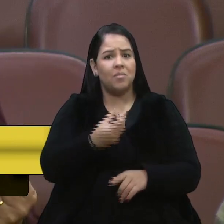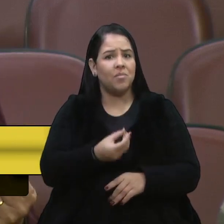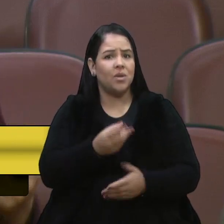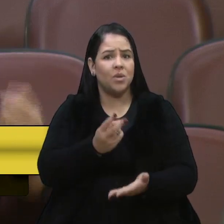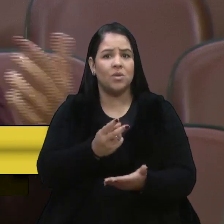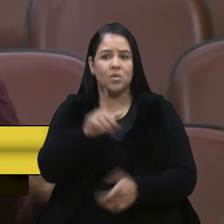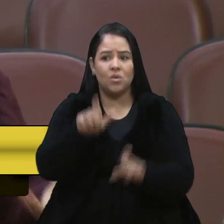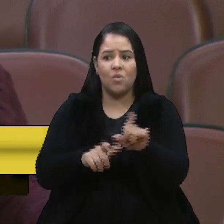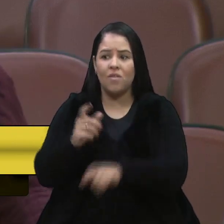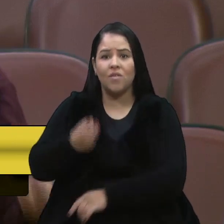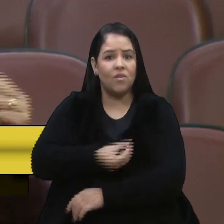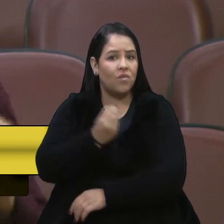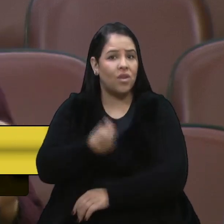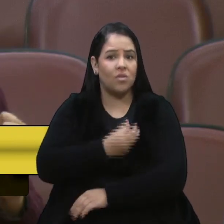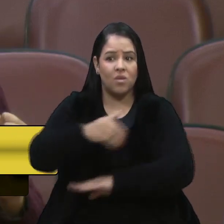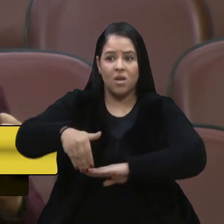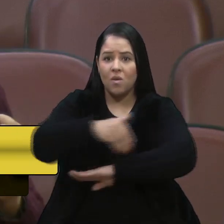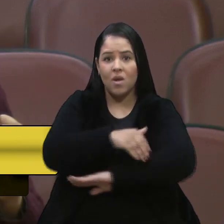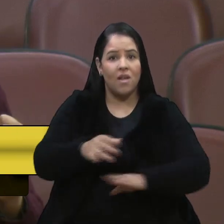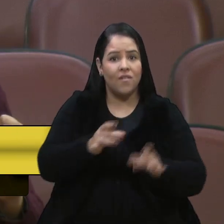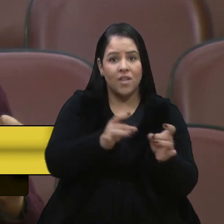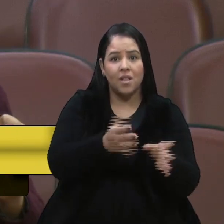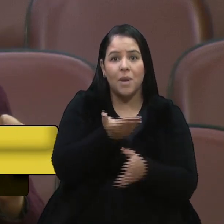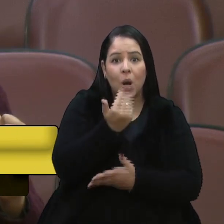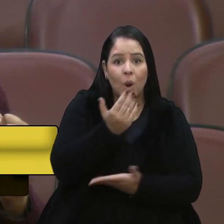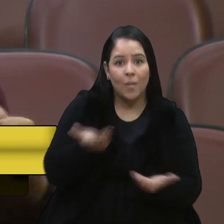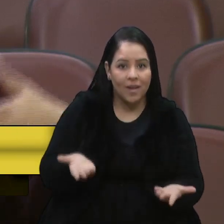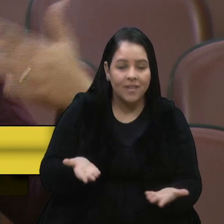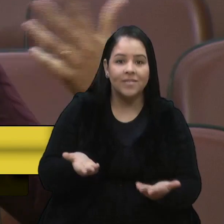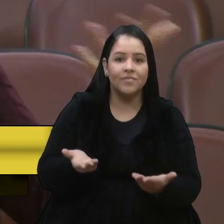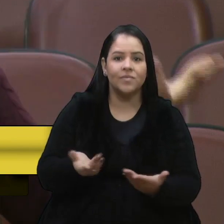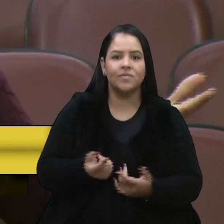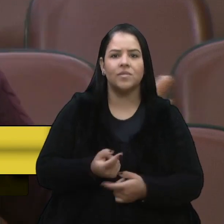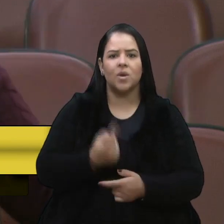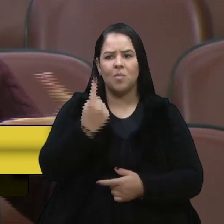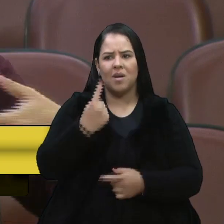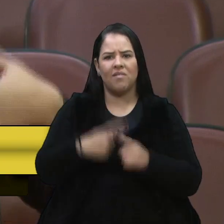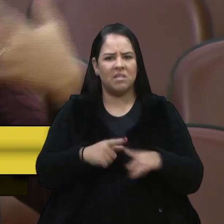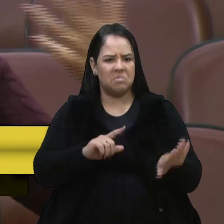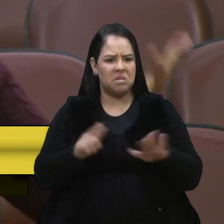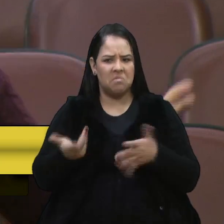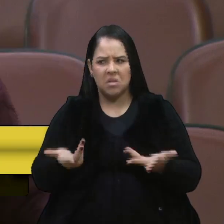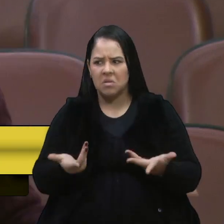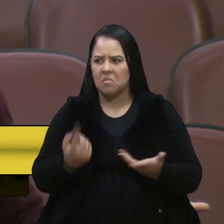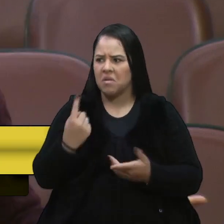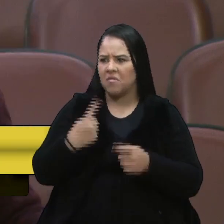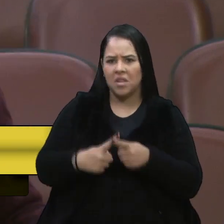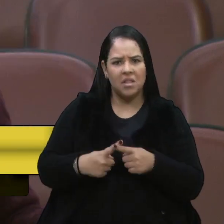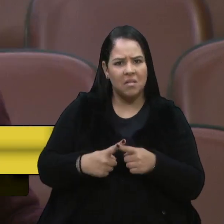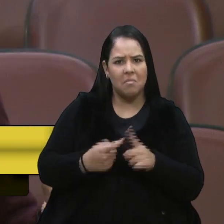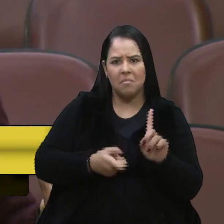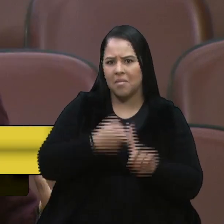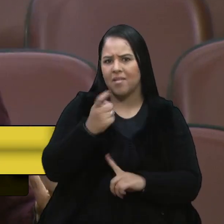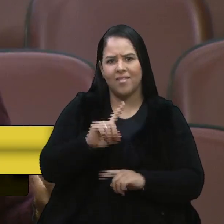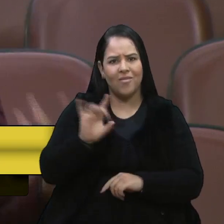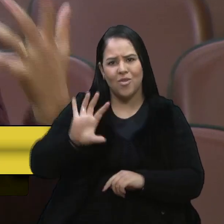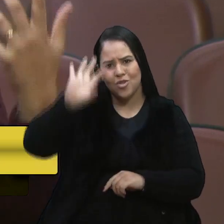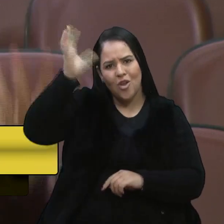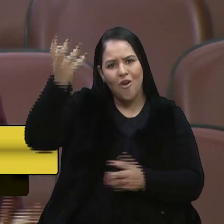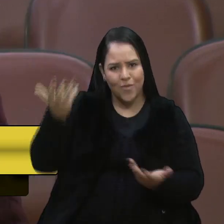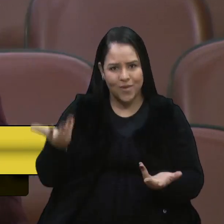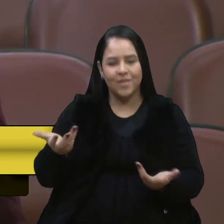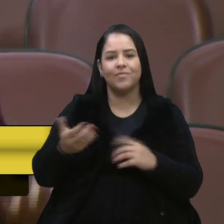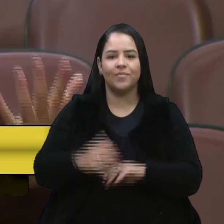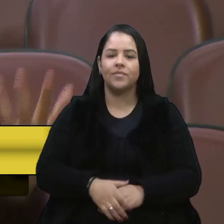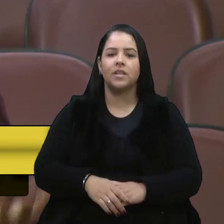né? Elas vendem para comer. Então, uma vez por semana, uma vez por mês, não resolve, né? Então, eu vejo